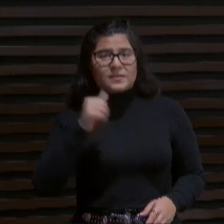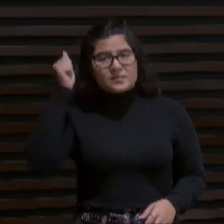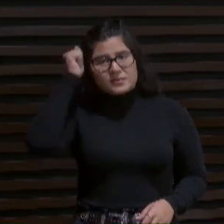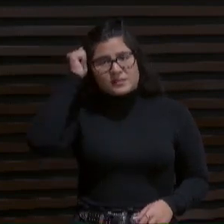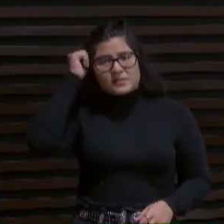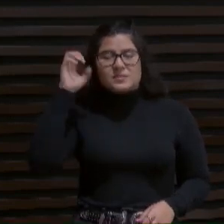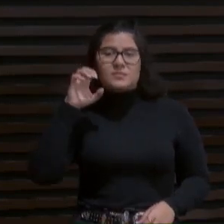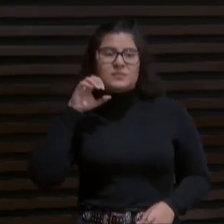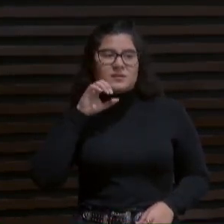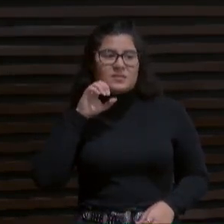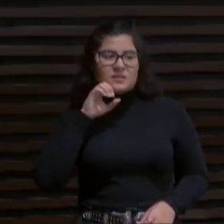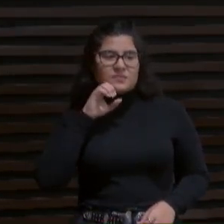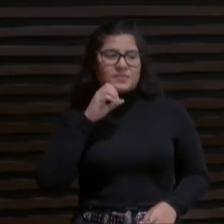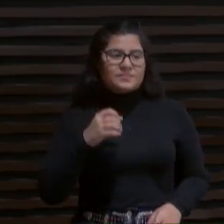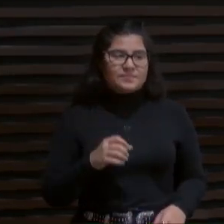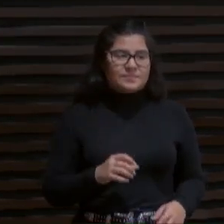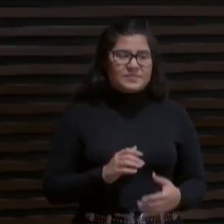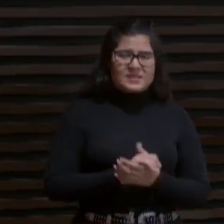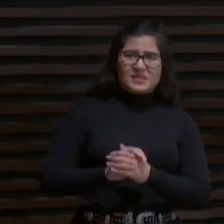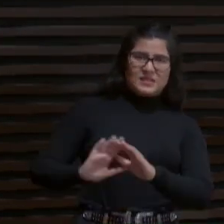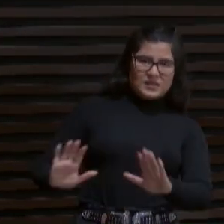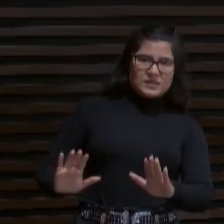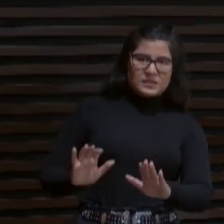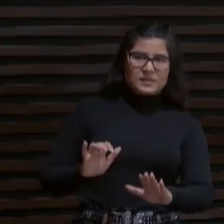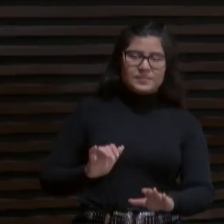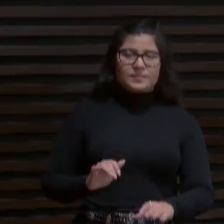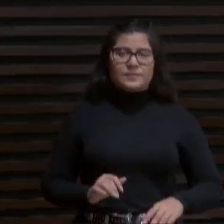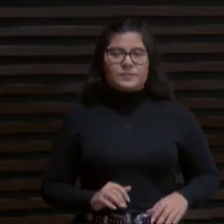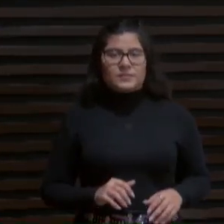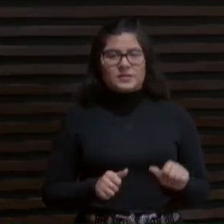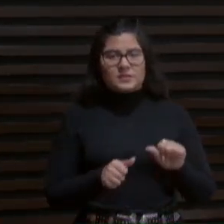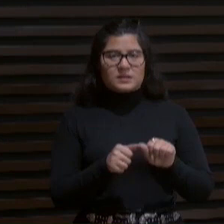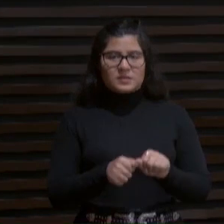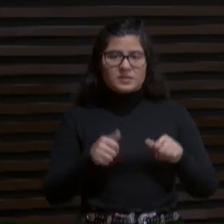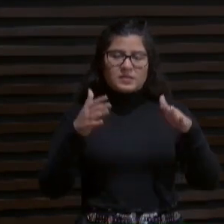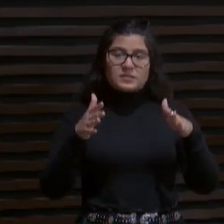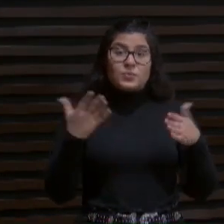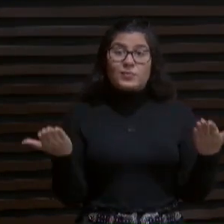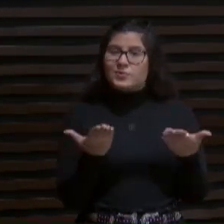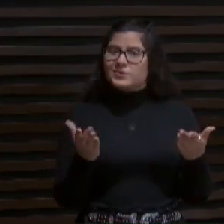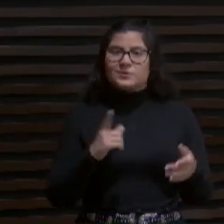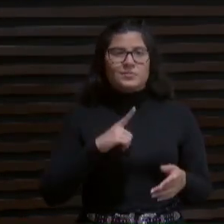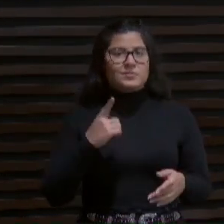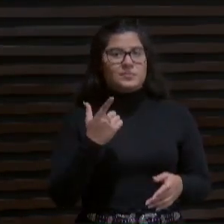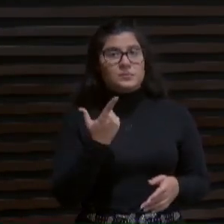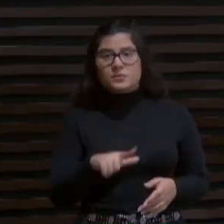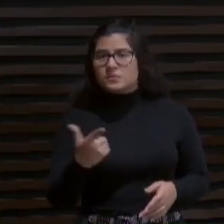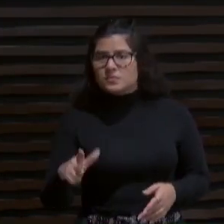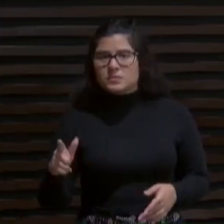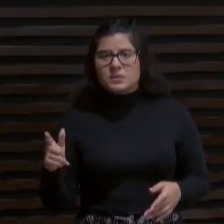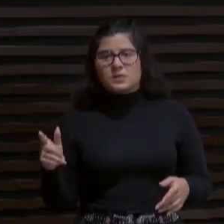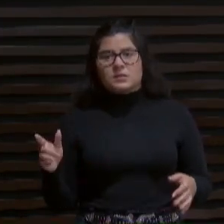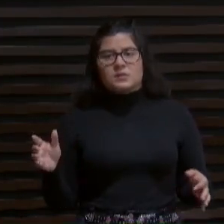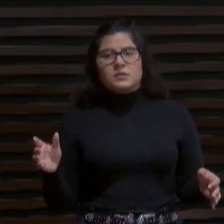Eva divorciou, por assim dizer, a criação. Hoje nós não temos contato com os céus. Não esse céu que a gente